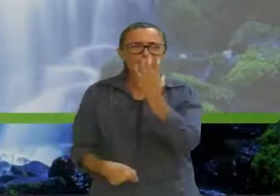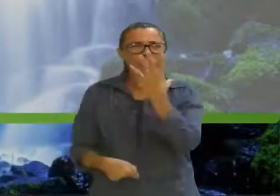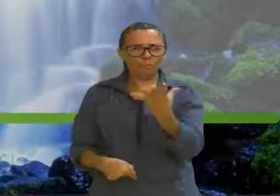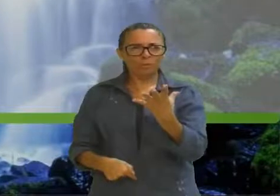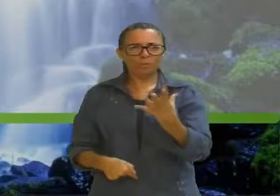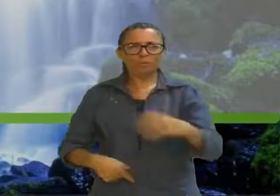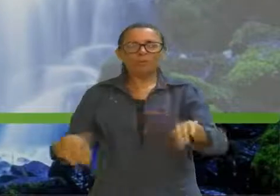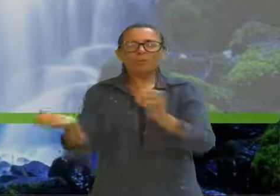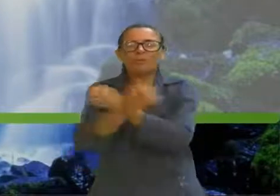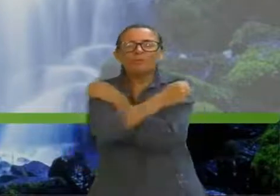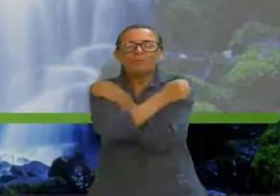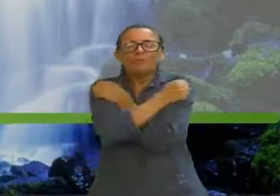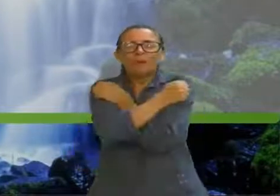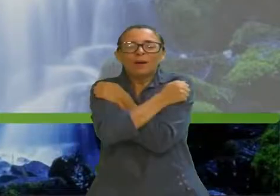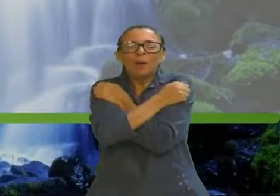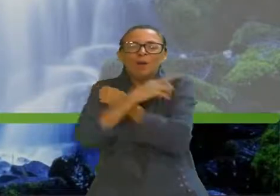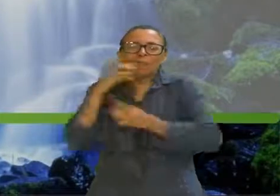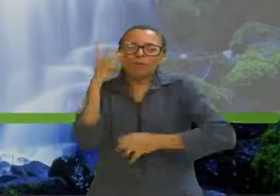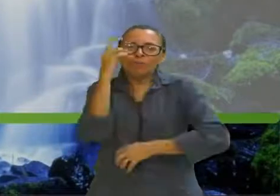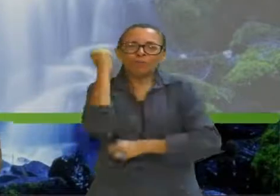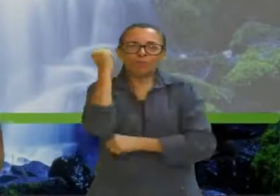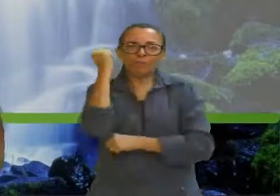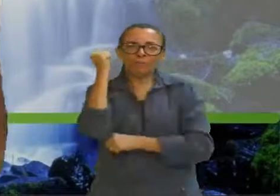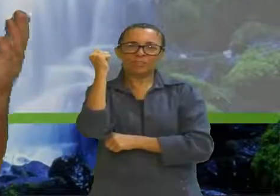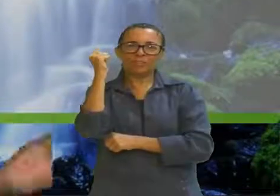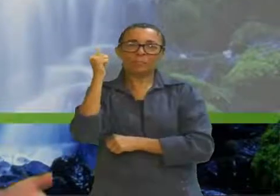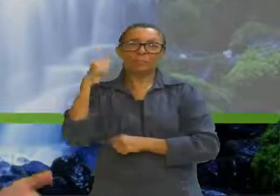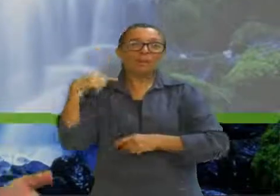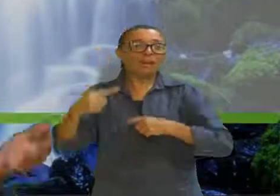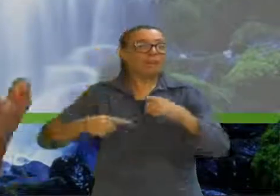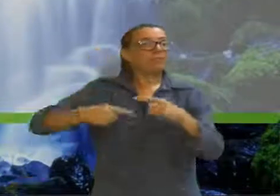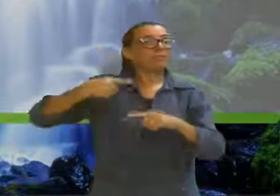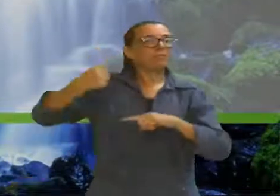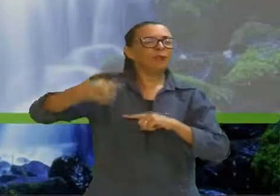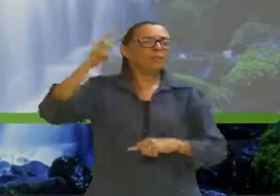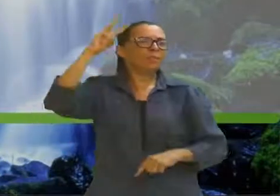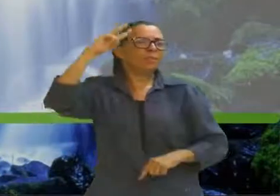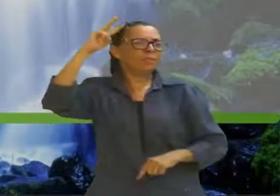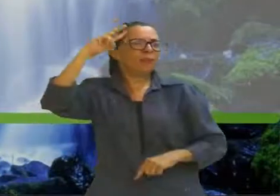permitir, estaremos aqui na próxima terça para compartilhar mais